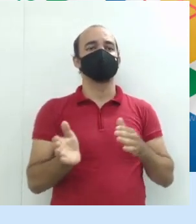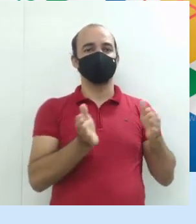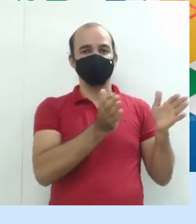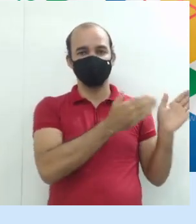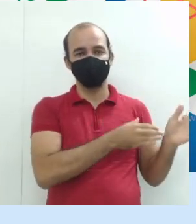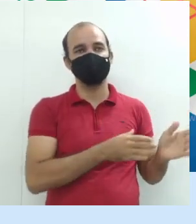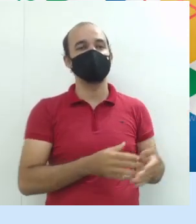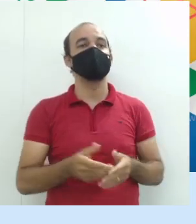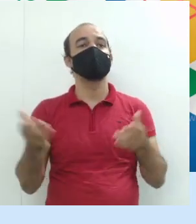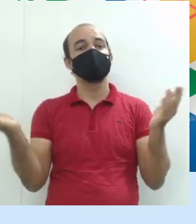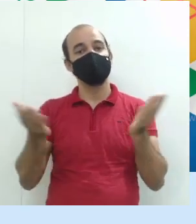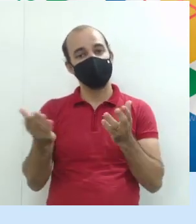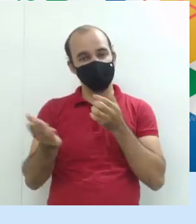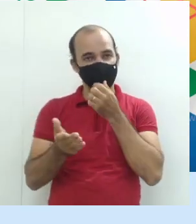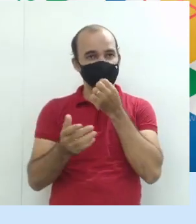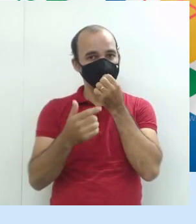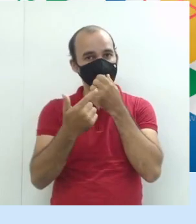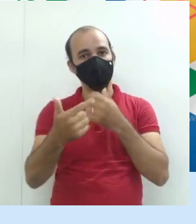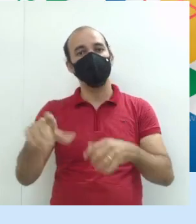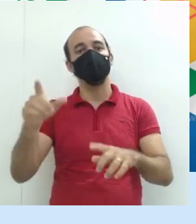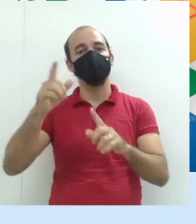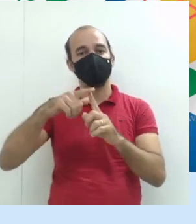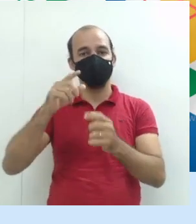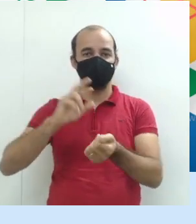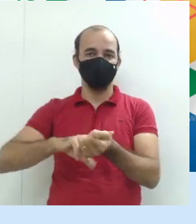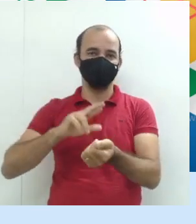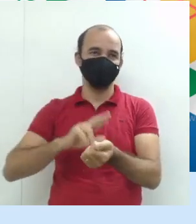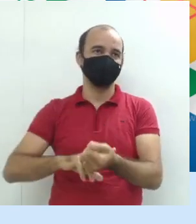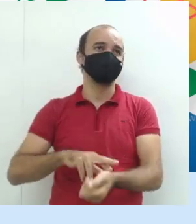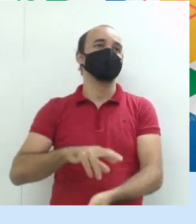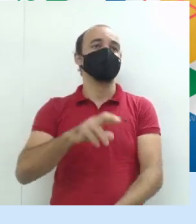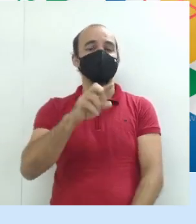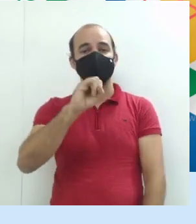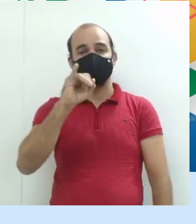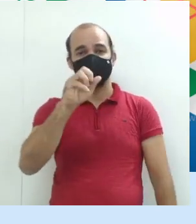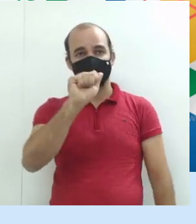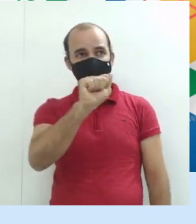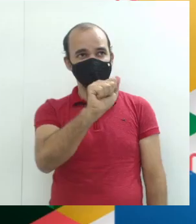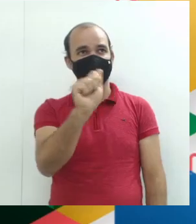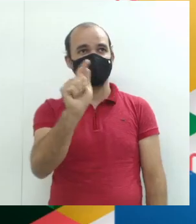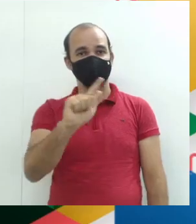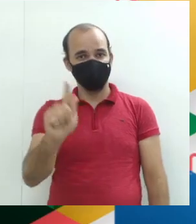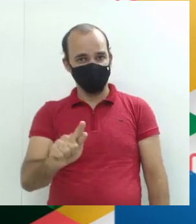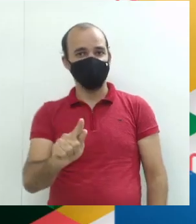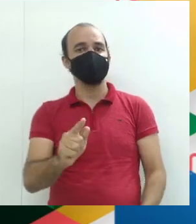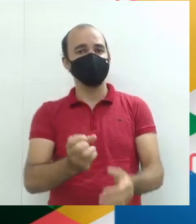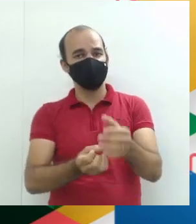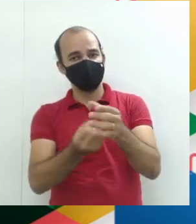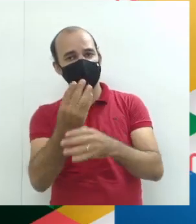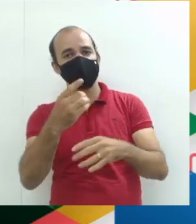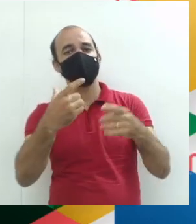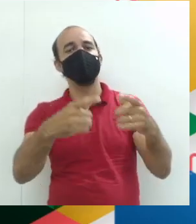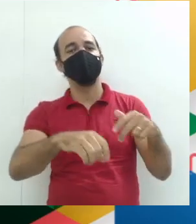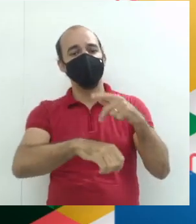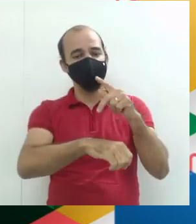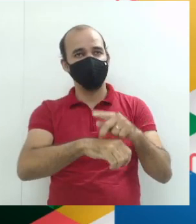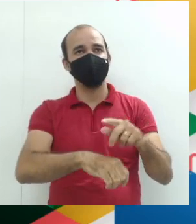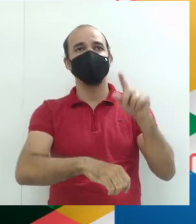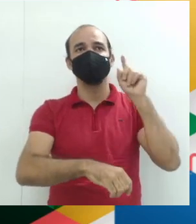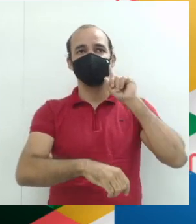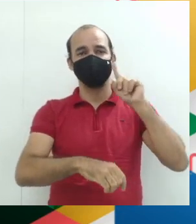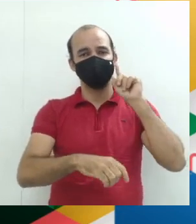o jazz, que surgiu em Nova Orleans, também, né, nos Estados Unidos da América, a partir